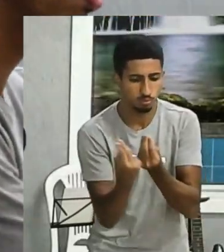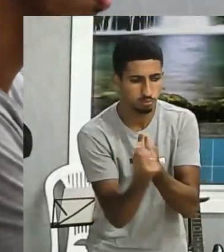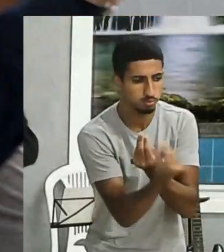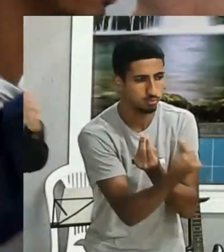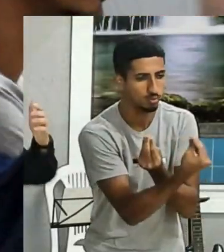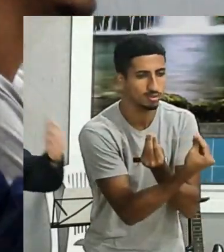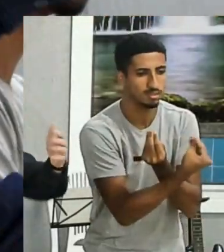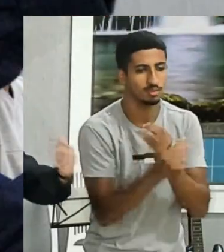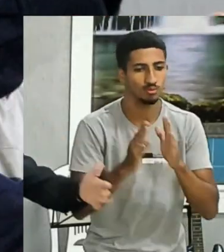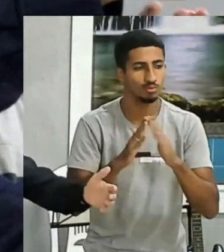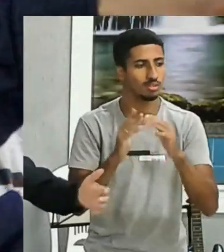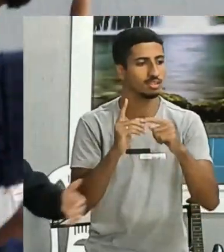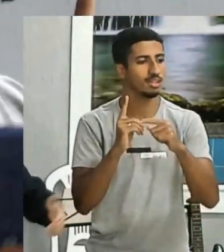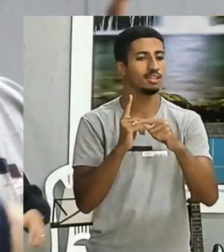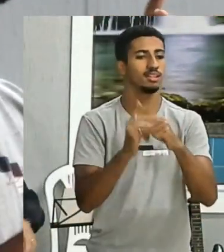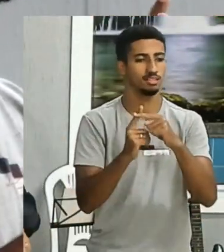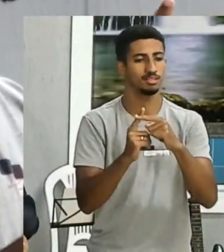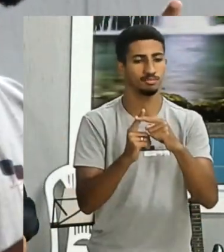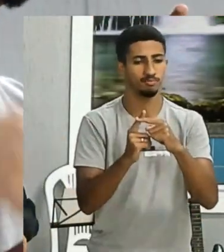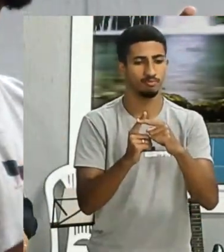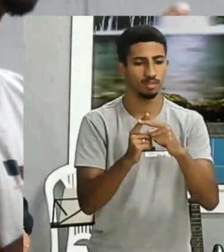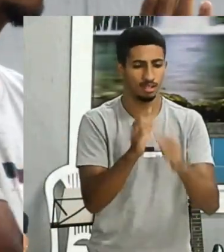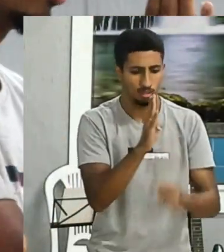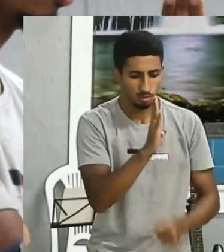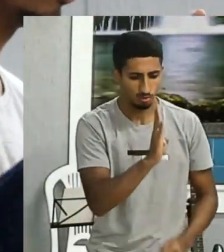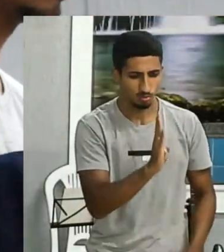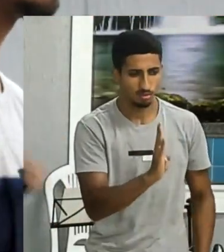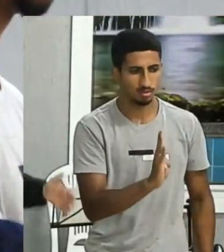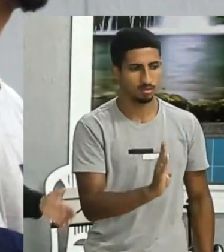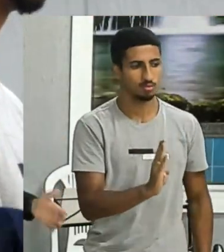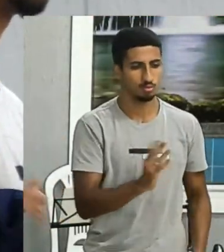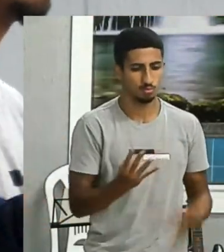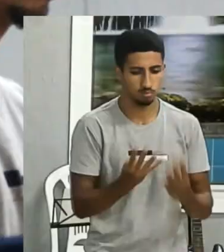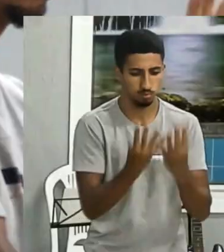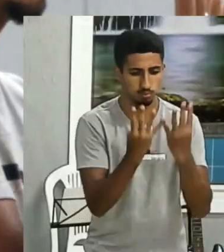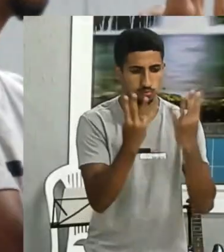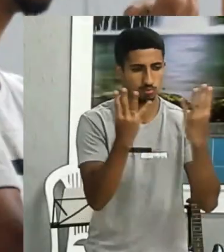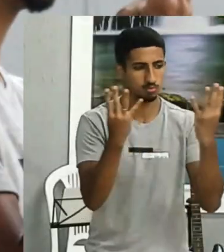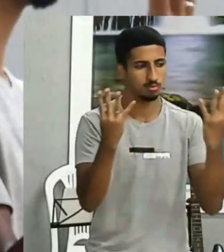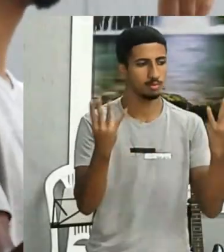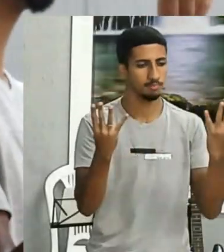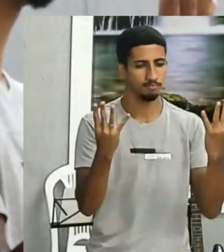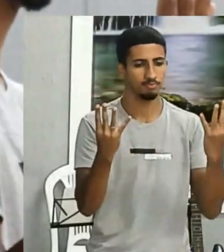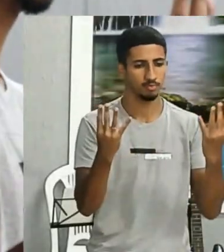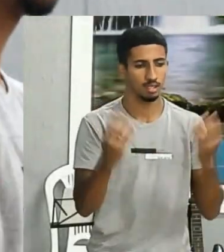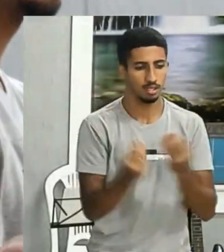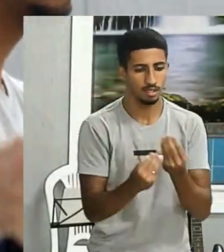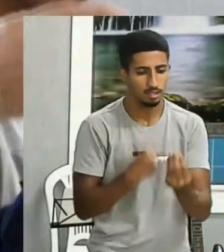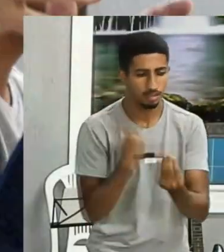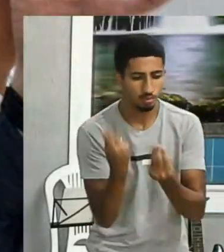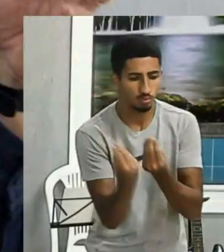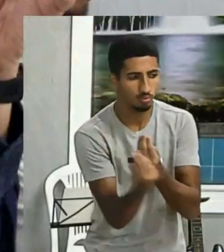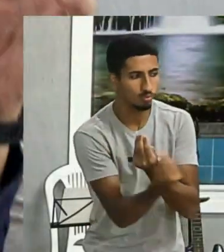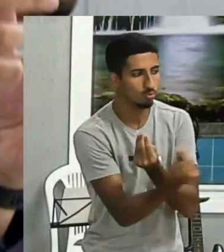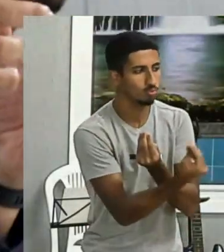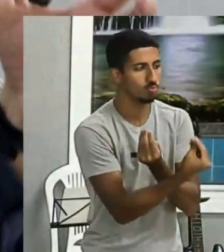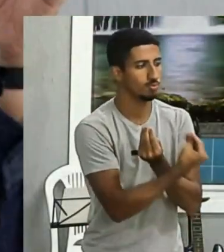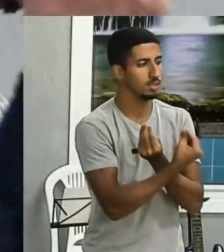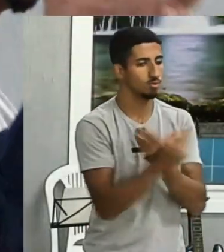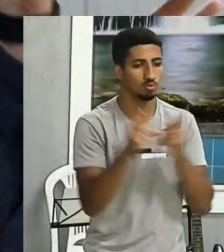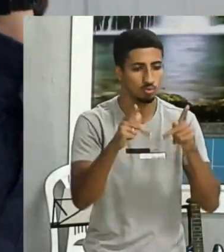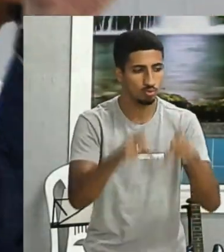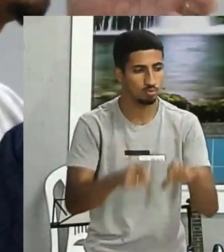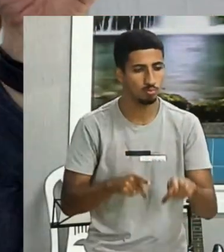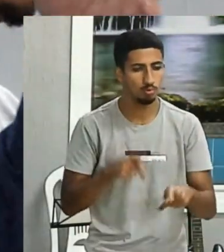Jesus está no meio das 7 igrejas. Jesus está no meio do seu povo. Lembre-se que